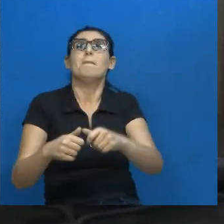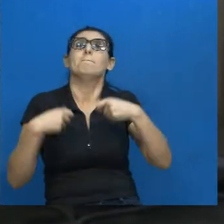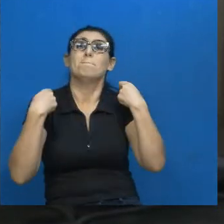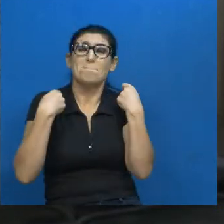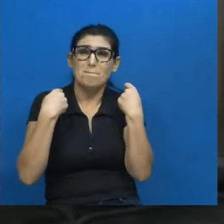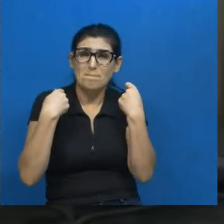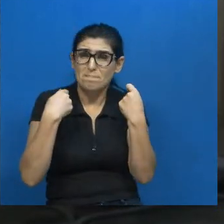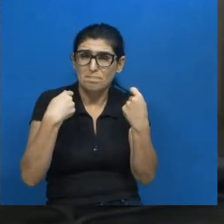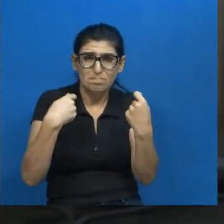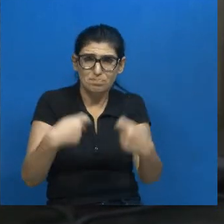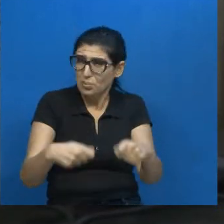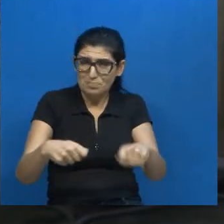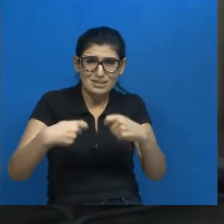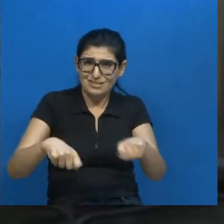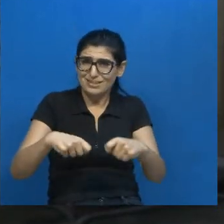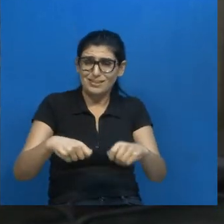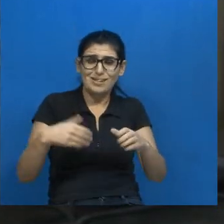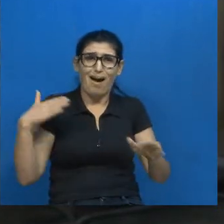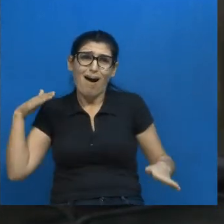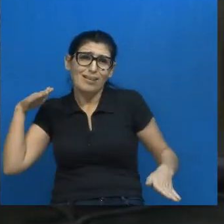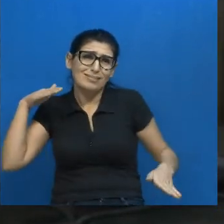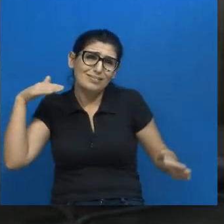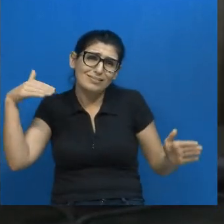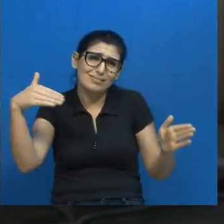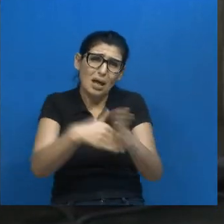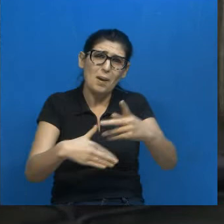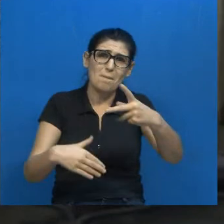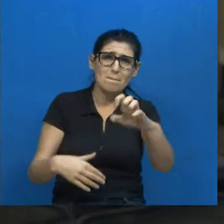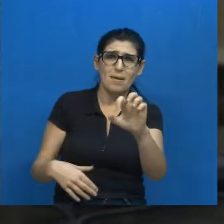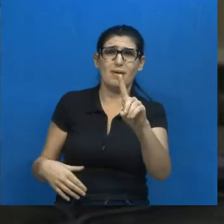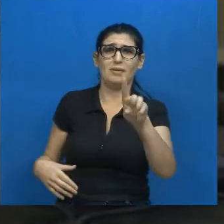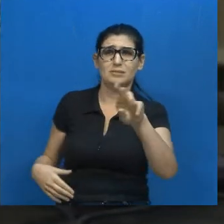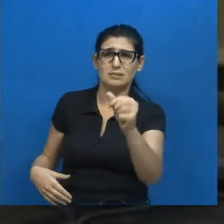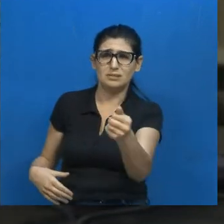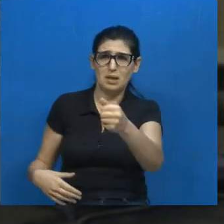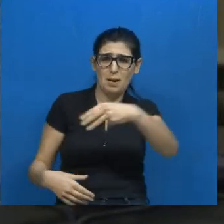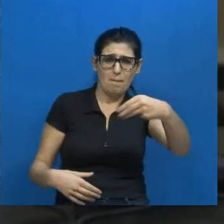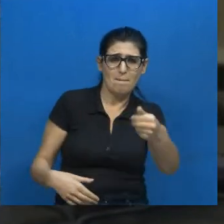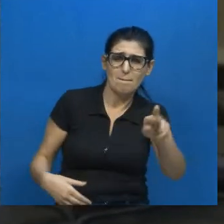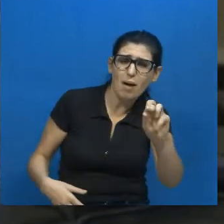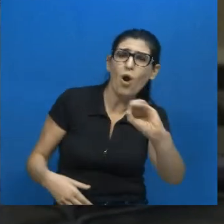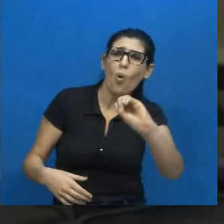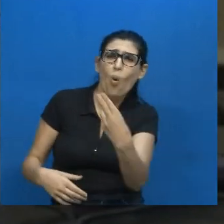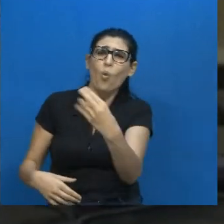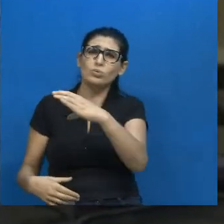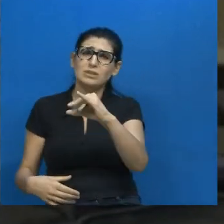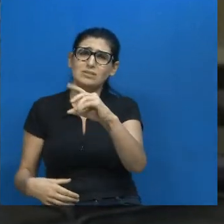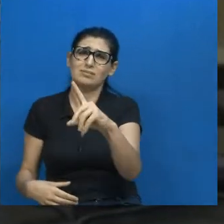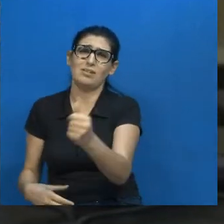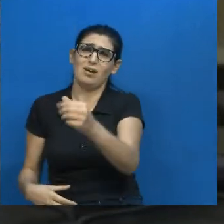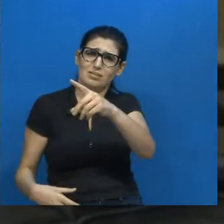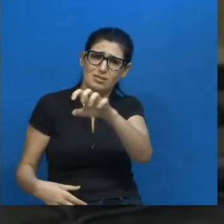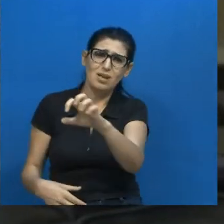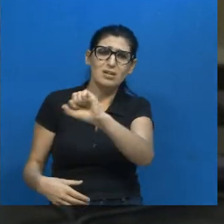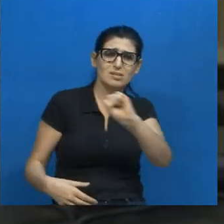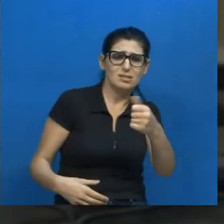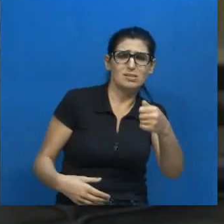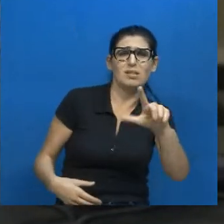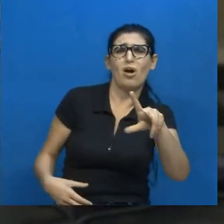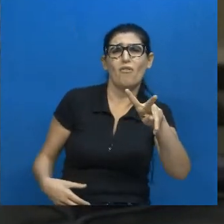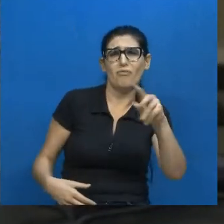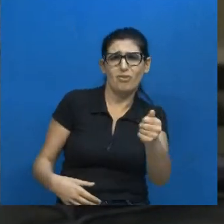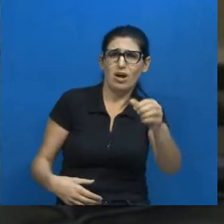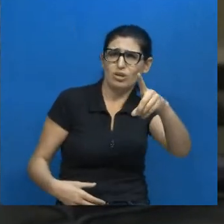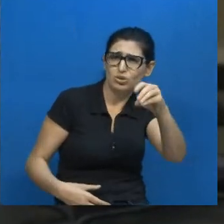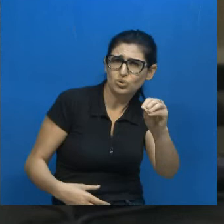ir até o Pedramar ou ir até o Cidade de Salvador. É que, na verdade, você acaba atendendo, do mesmo